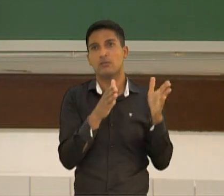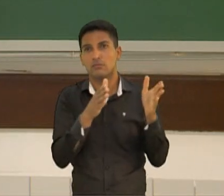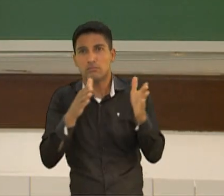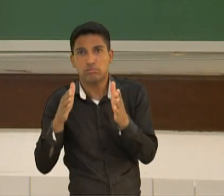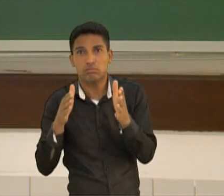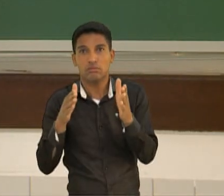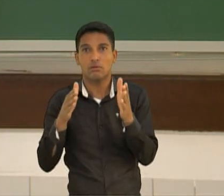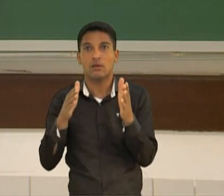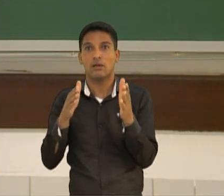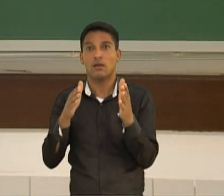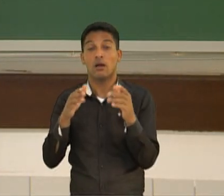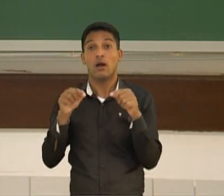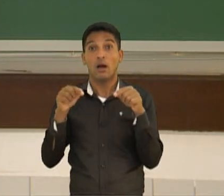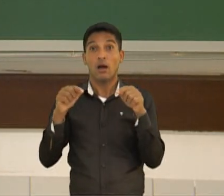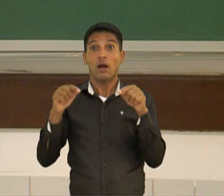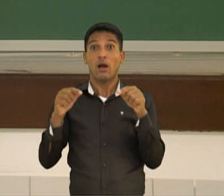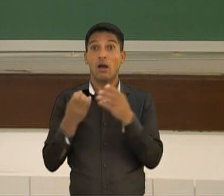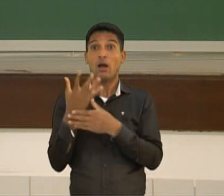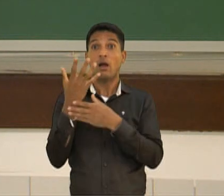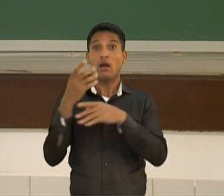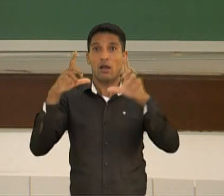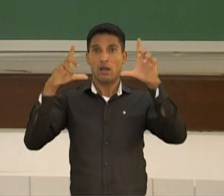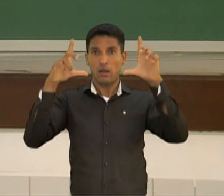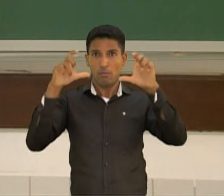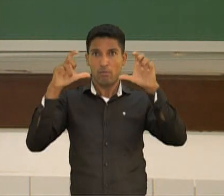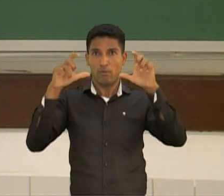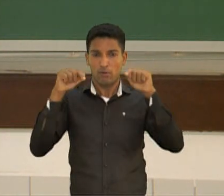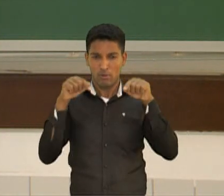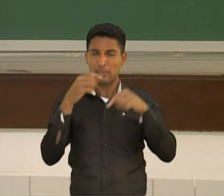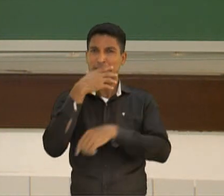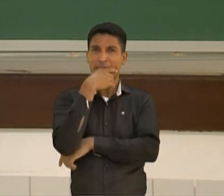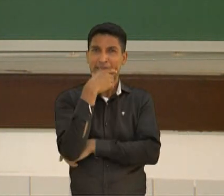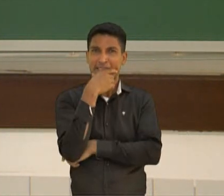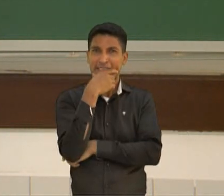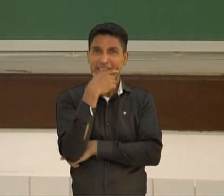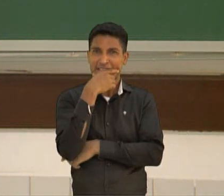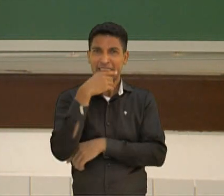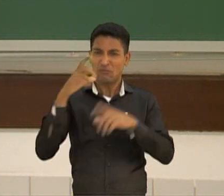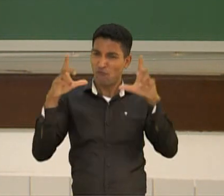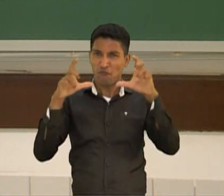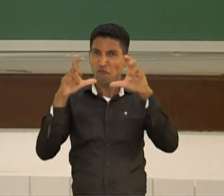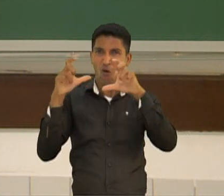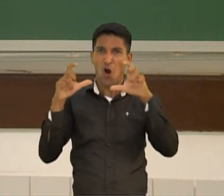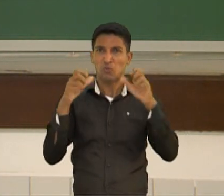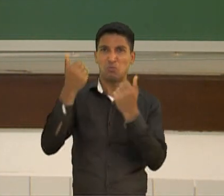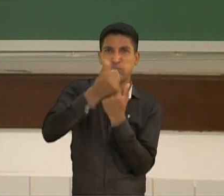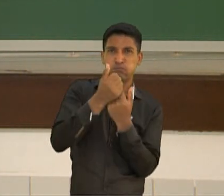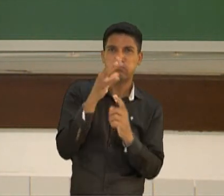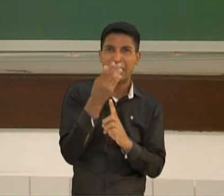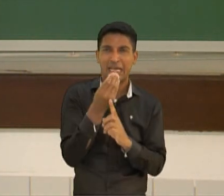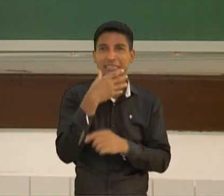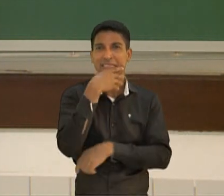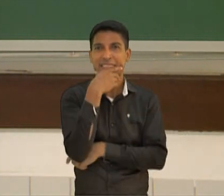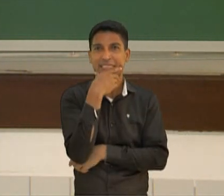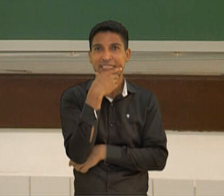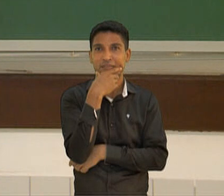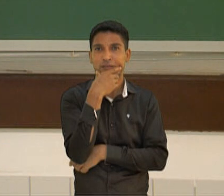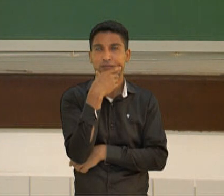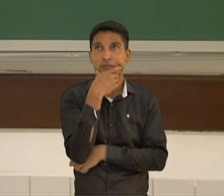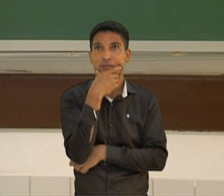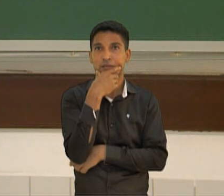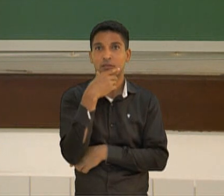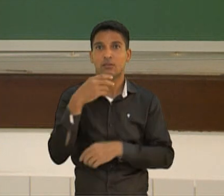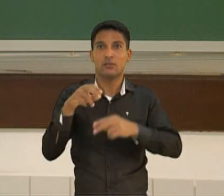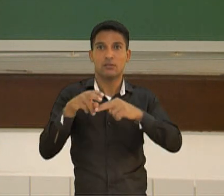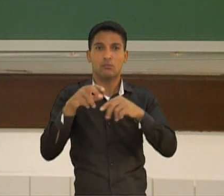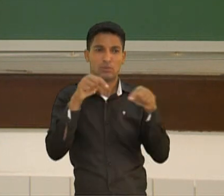a necessidade de criar algo diferente, de modificar o pensamento padrão daquilo que eles